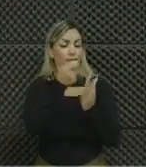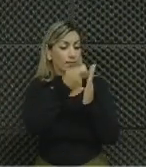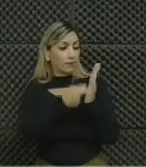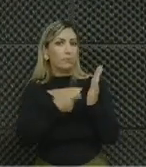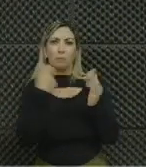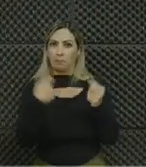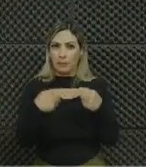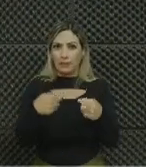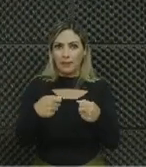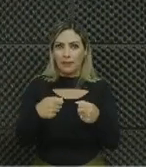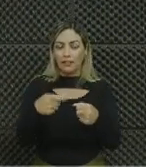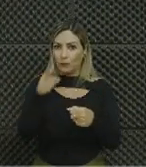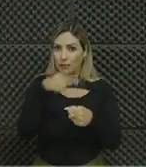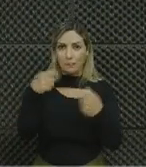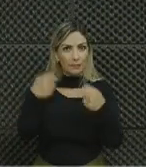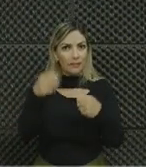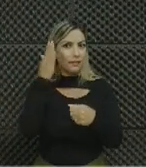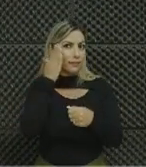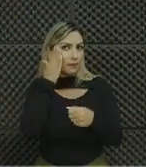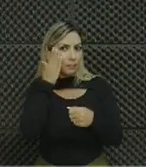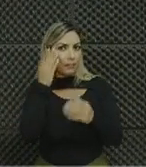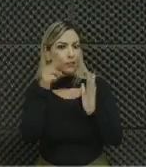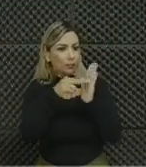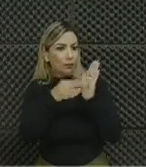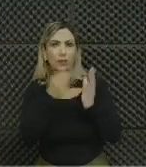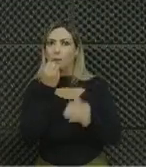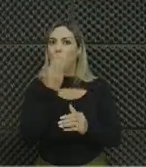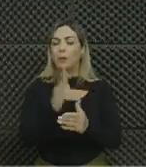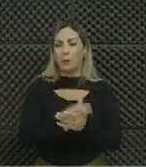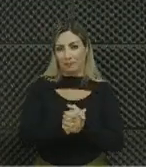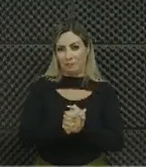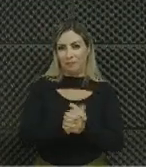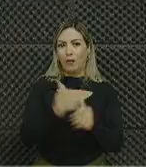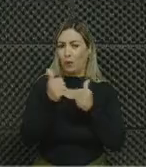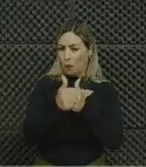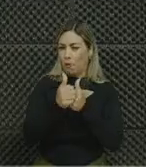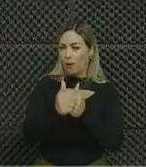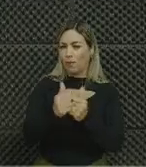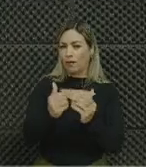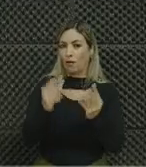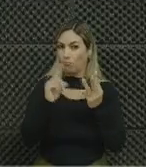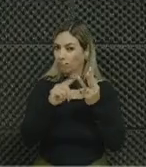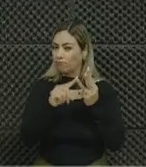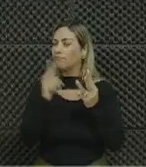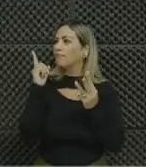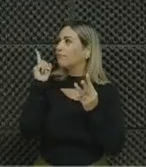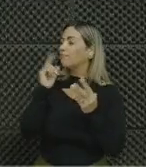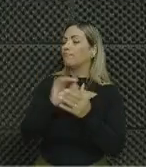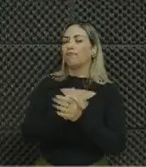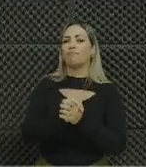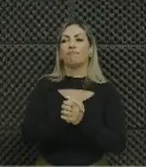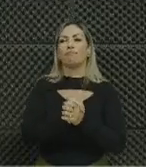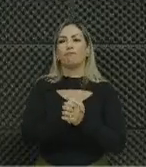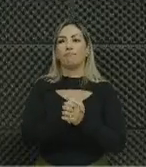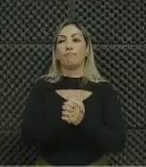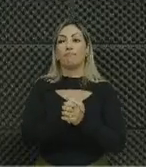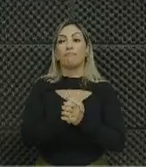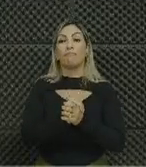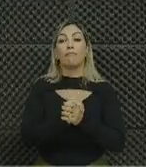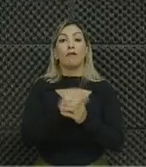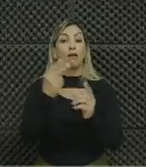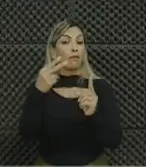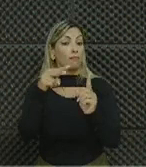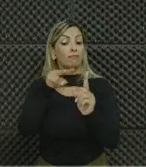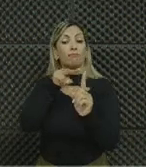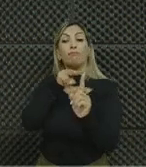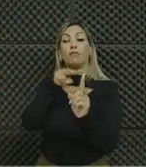de você, espera de você, né, para que a sua nota seja boa? Então acompanhe aqui o próximo ponto. É a questão do